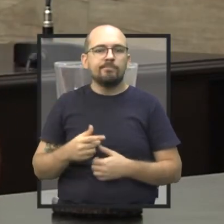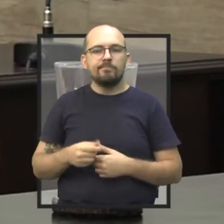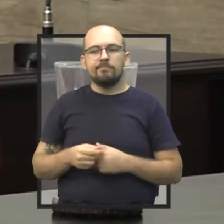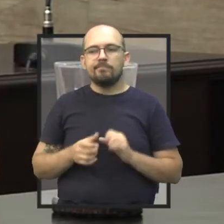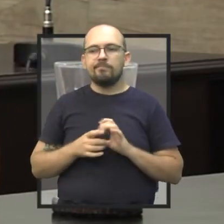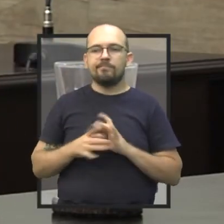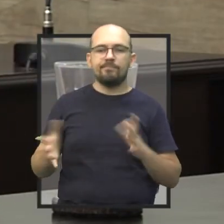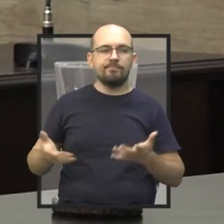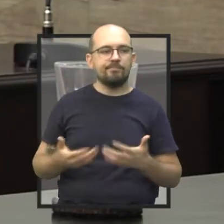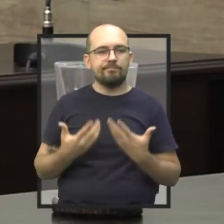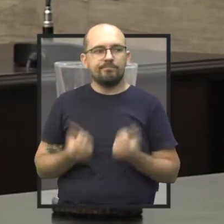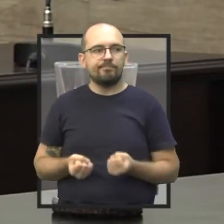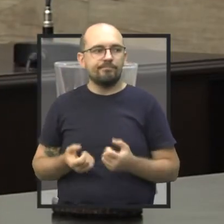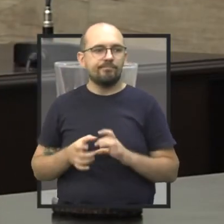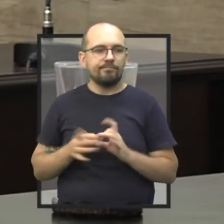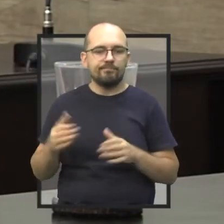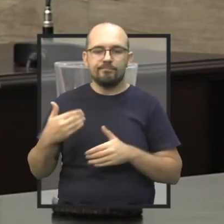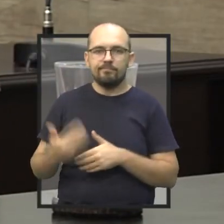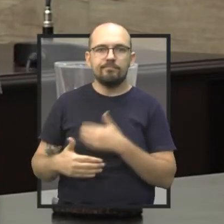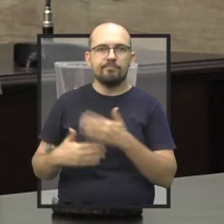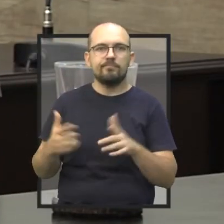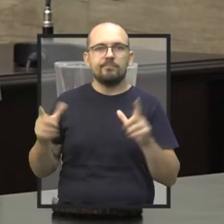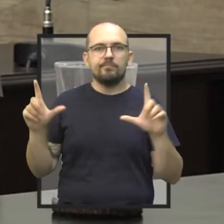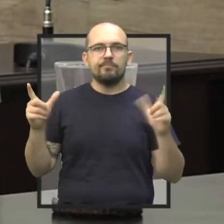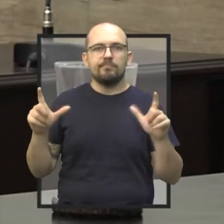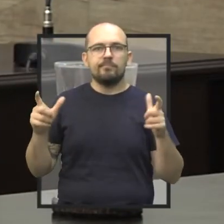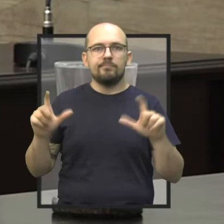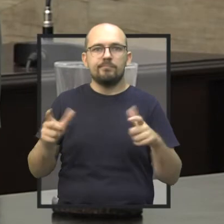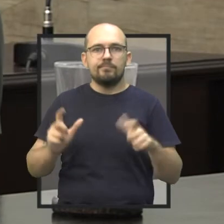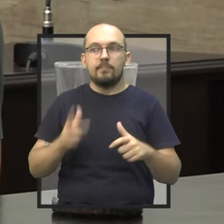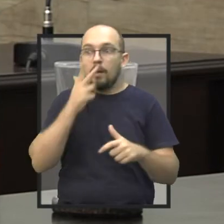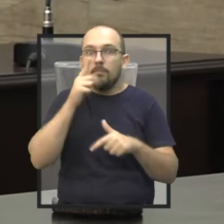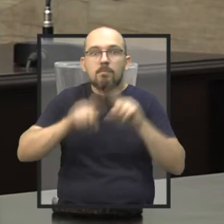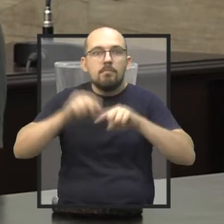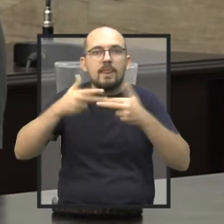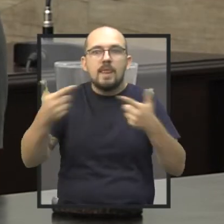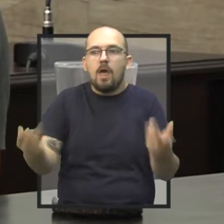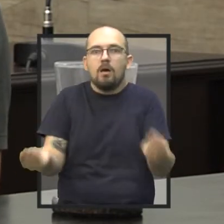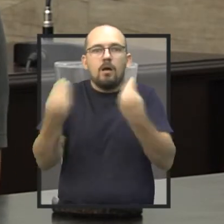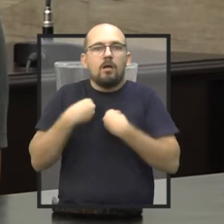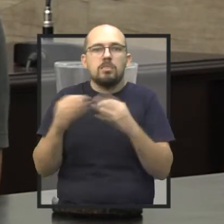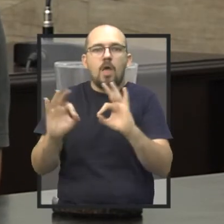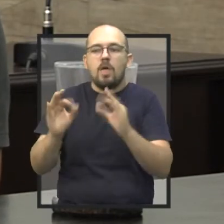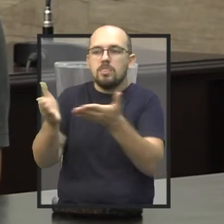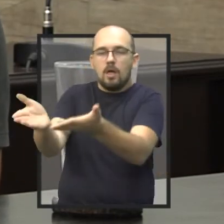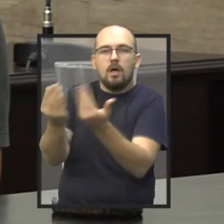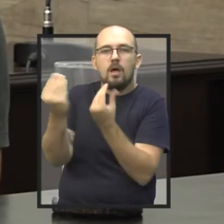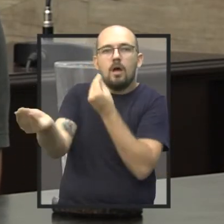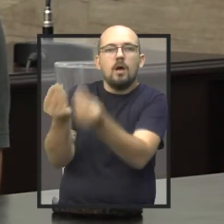vez mais sem recursos para trabalhar. Tinha, ao nosso conhecimento,